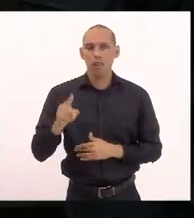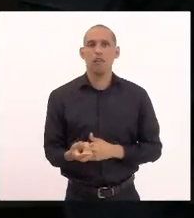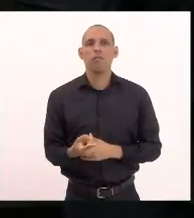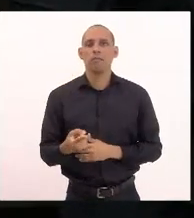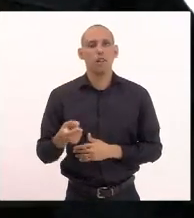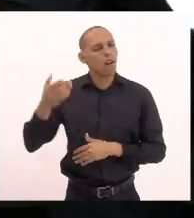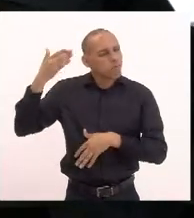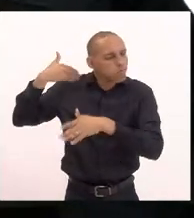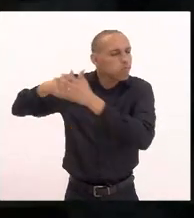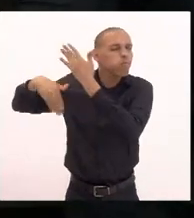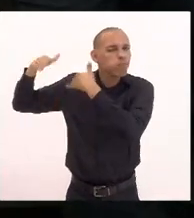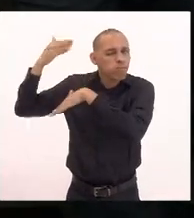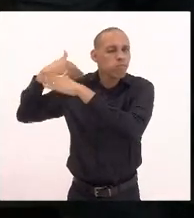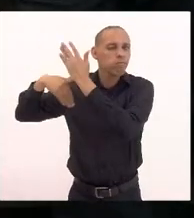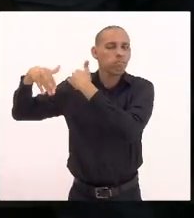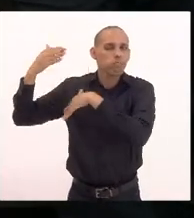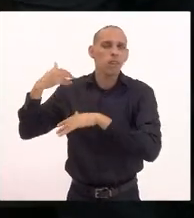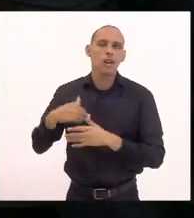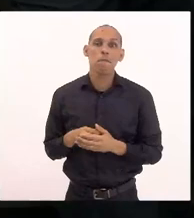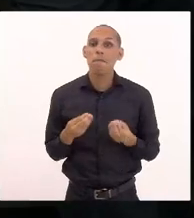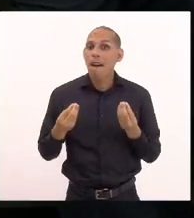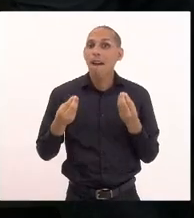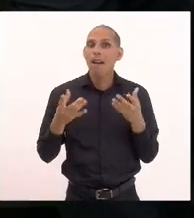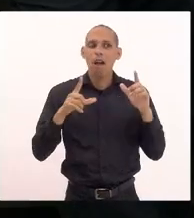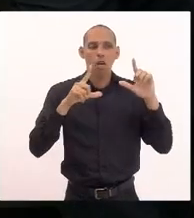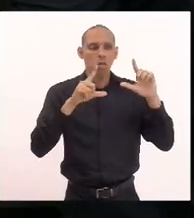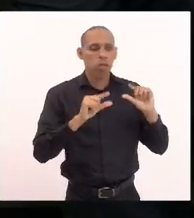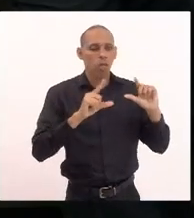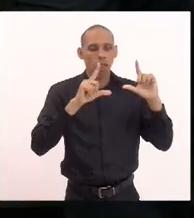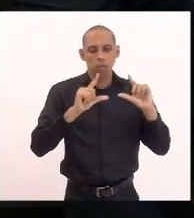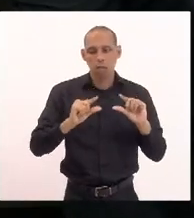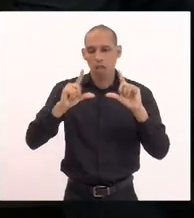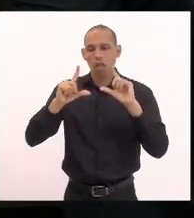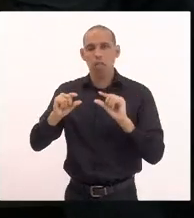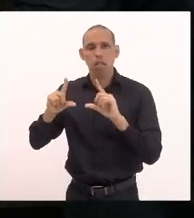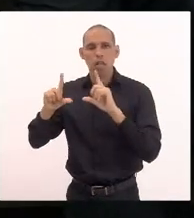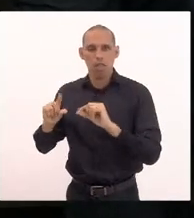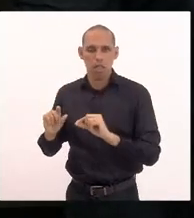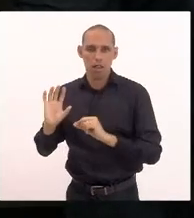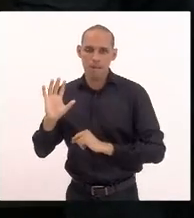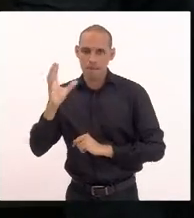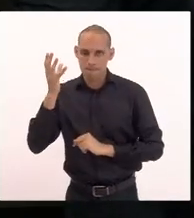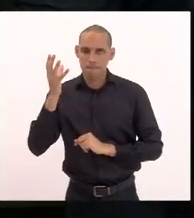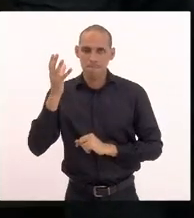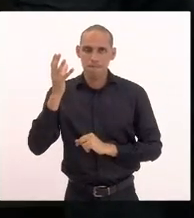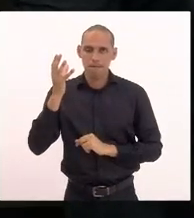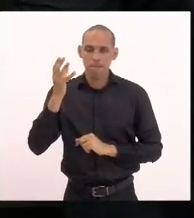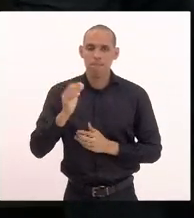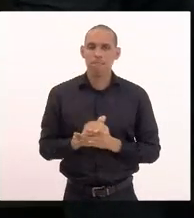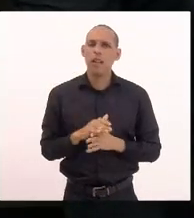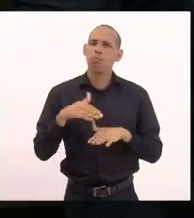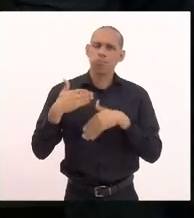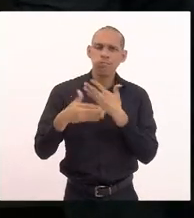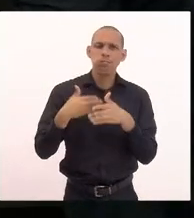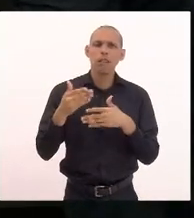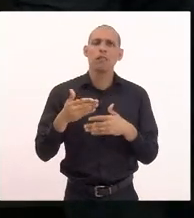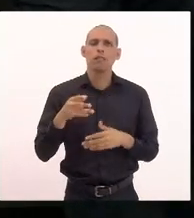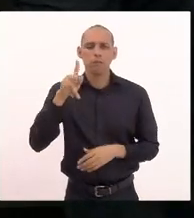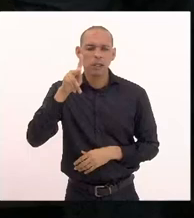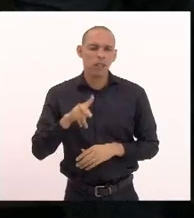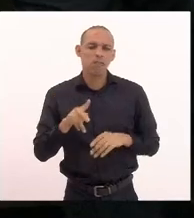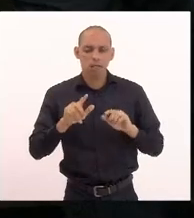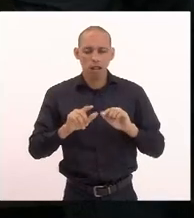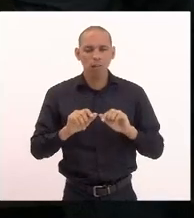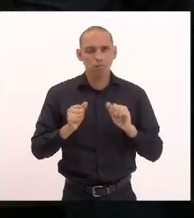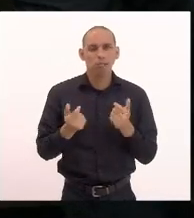lá na época, exatamente para mitigar os efeitos da tragédia. E depois o presidente da casa mandou uma